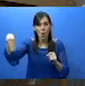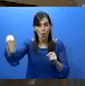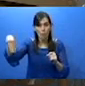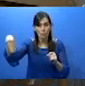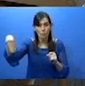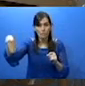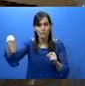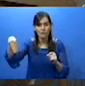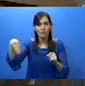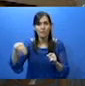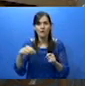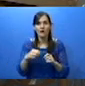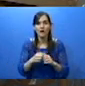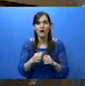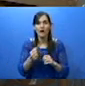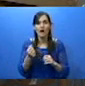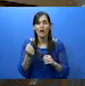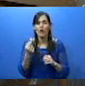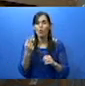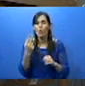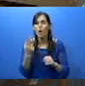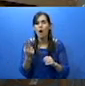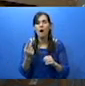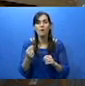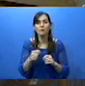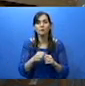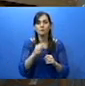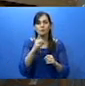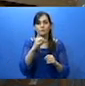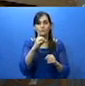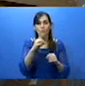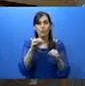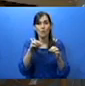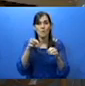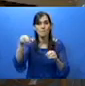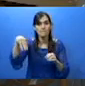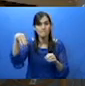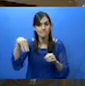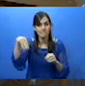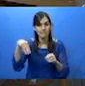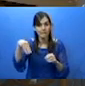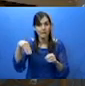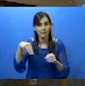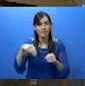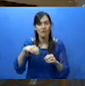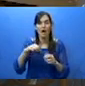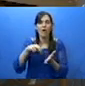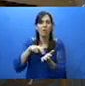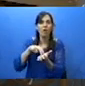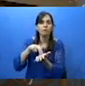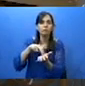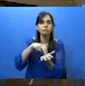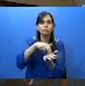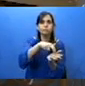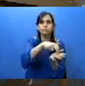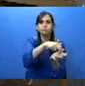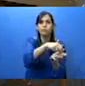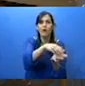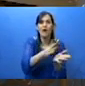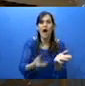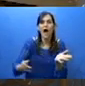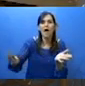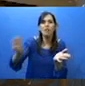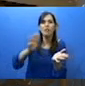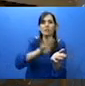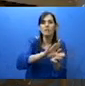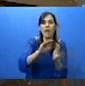10 quarteirões, tá bom? Nós usamos os metros, o quilômetro, sim, principalmente no percurso que nós fazemos para ir até a